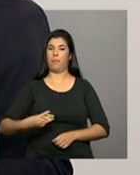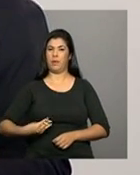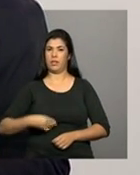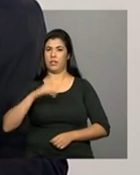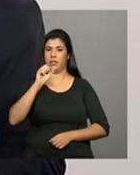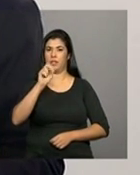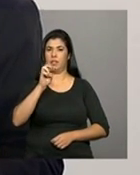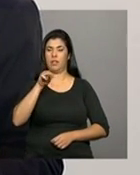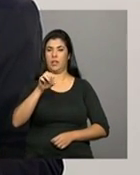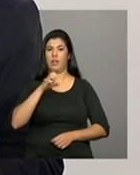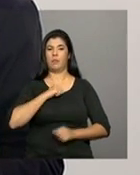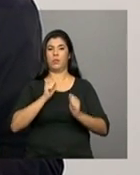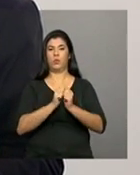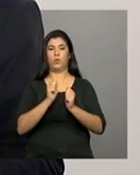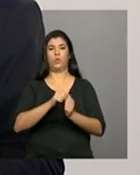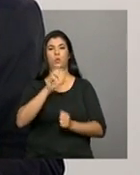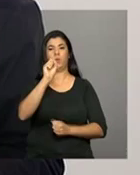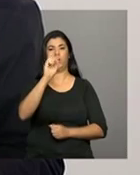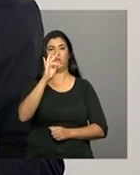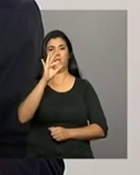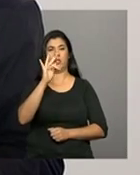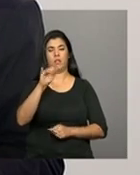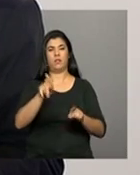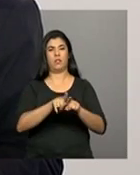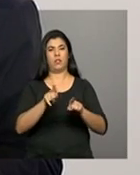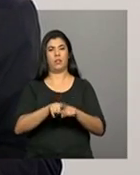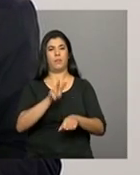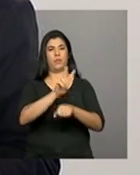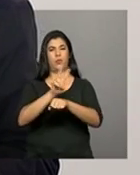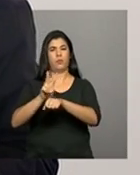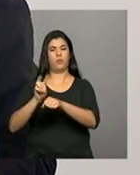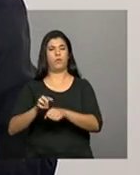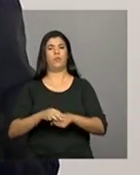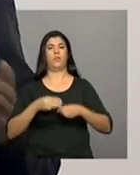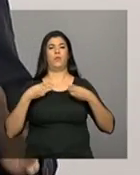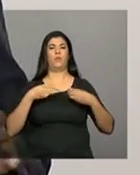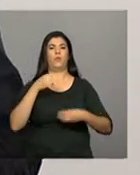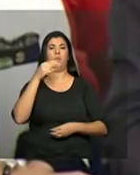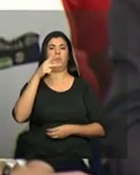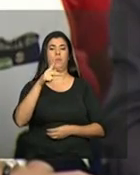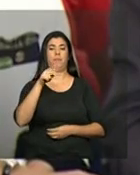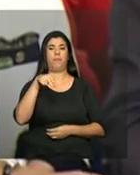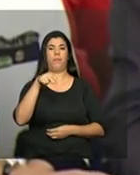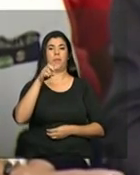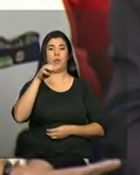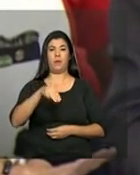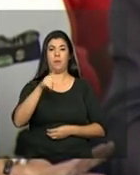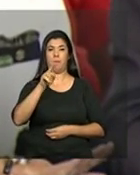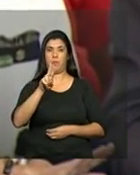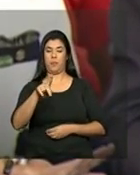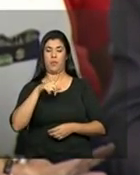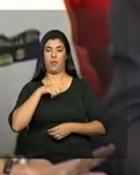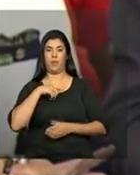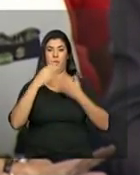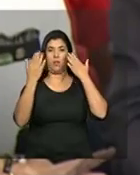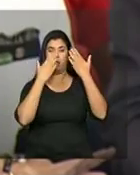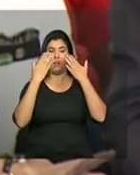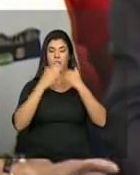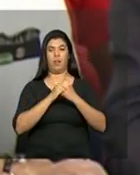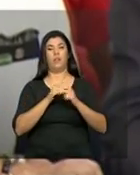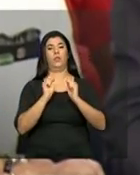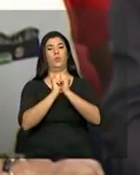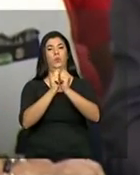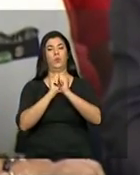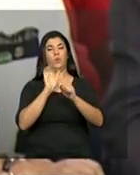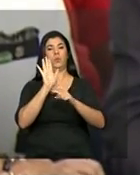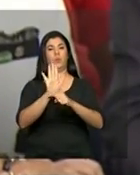nosso presidente do Tribunal, do Ministério Público, da Defensoria, do atendimento das psicólogas, das nossas